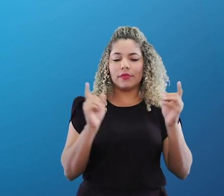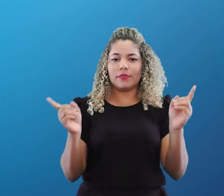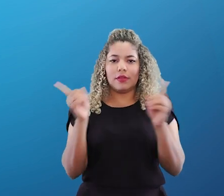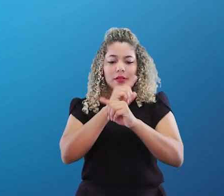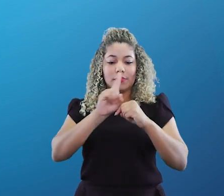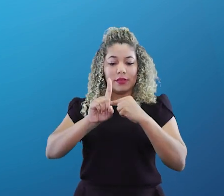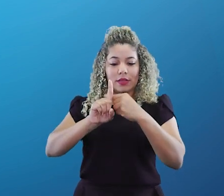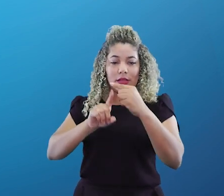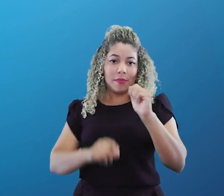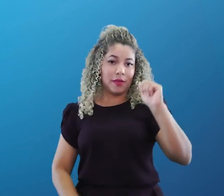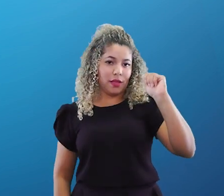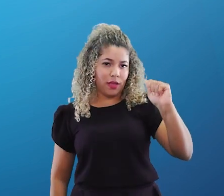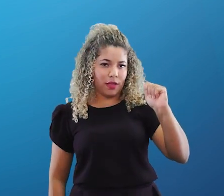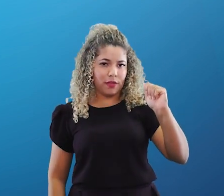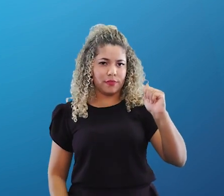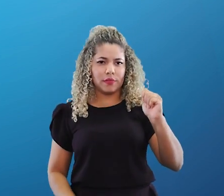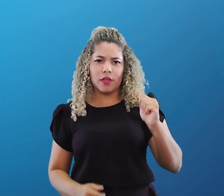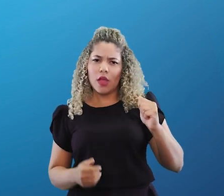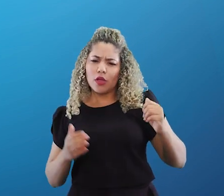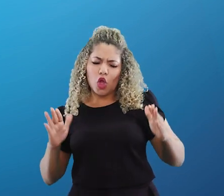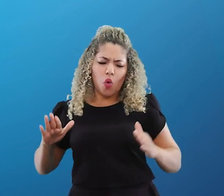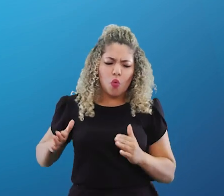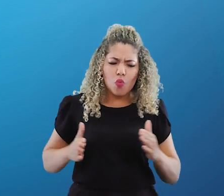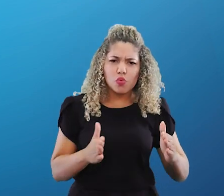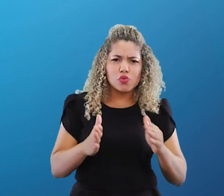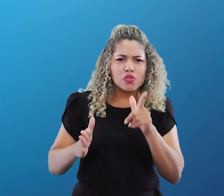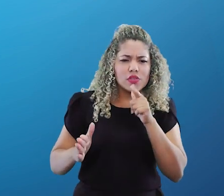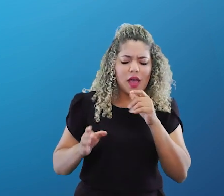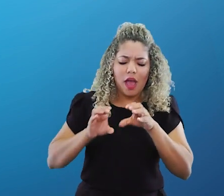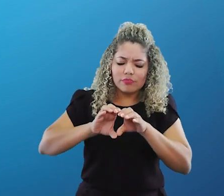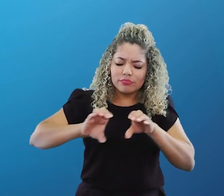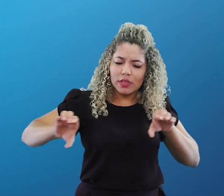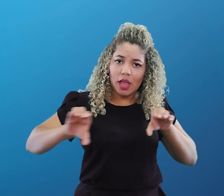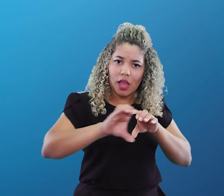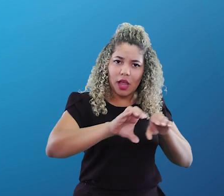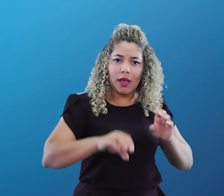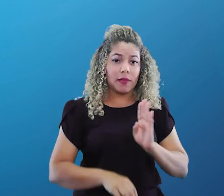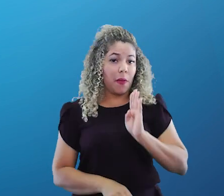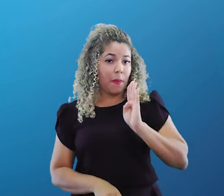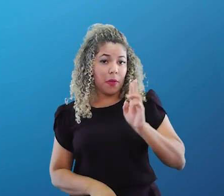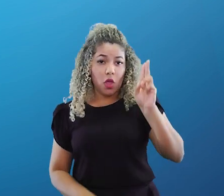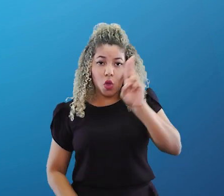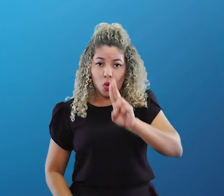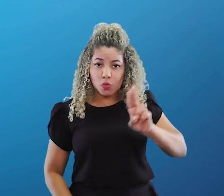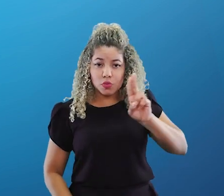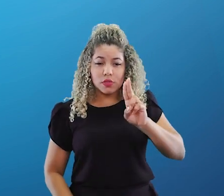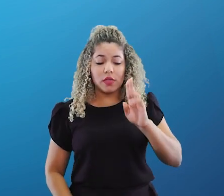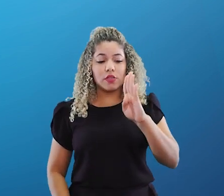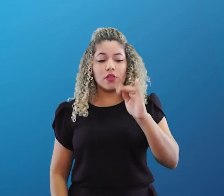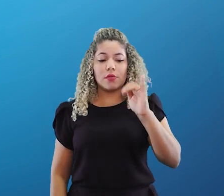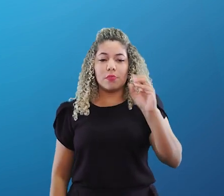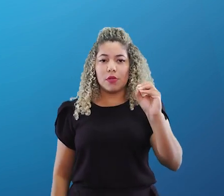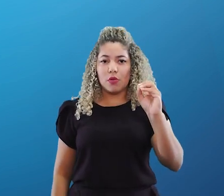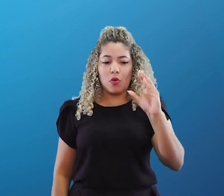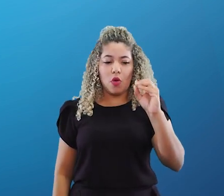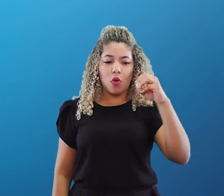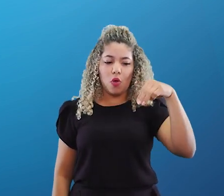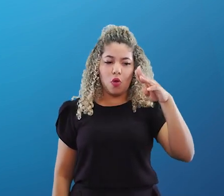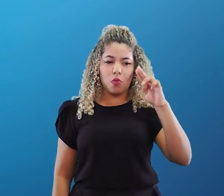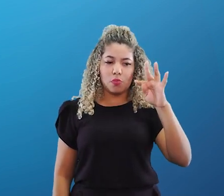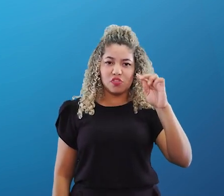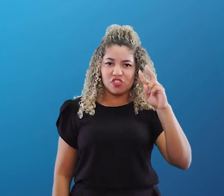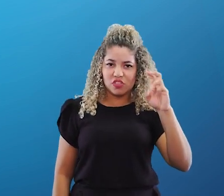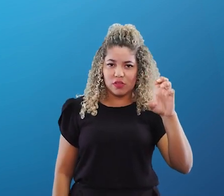A. Canalização dos cursos de água. Letra B. Utilização de biocombustíveis. Letra